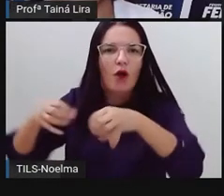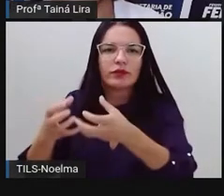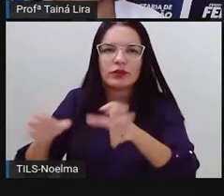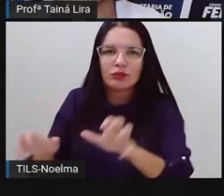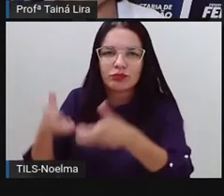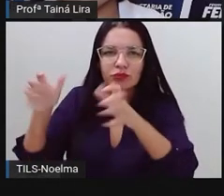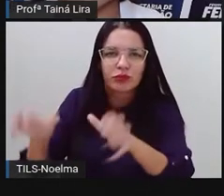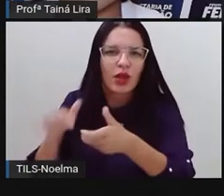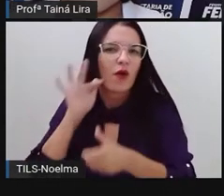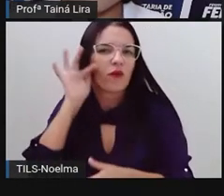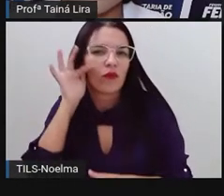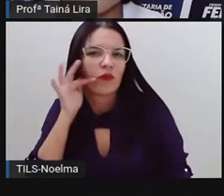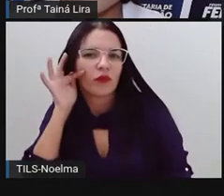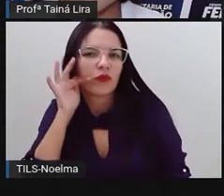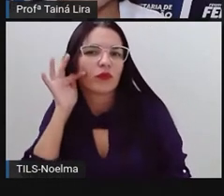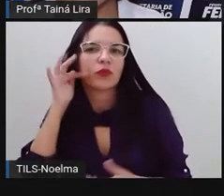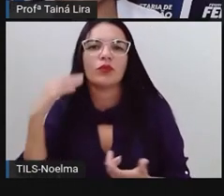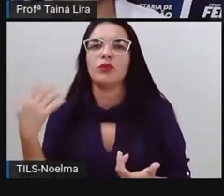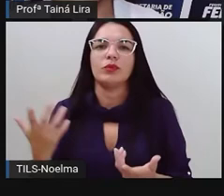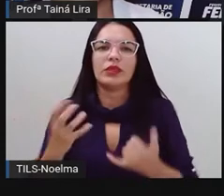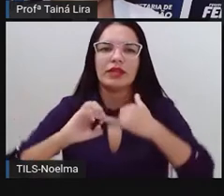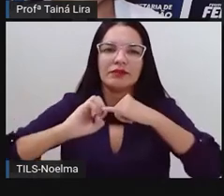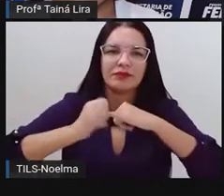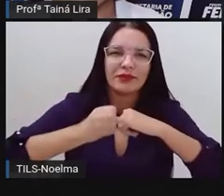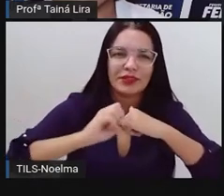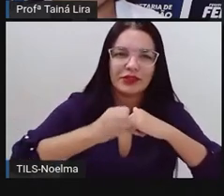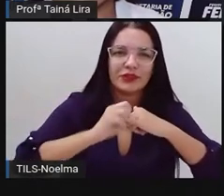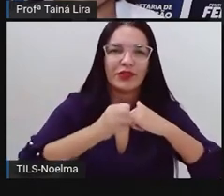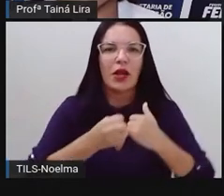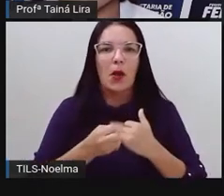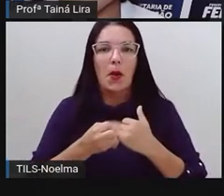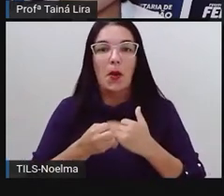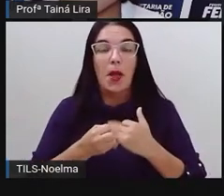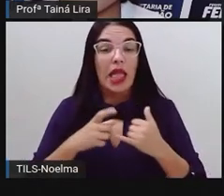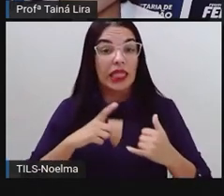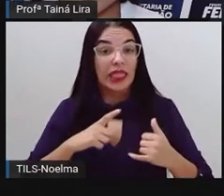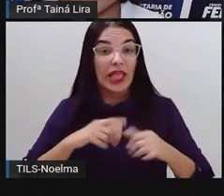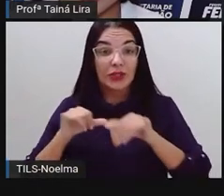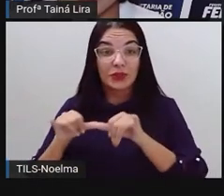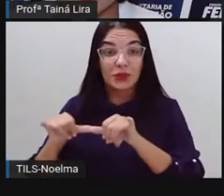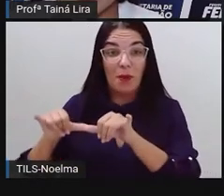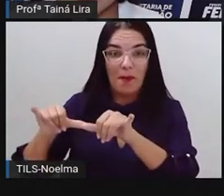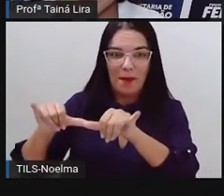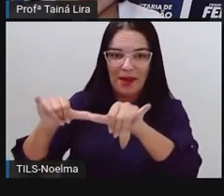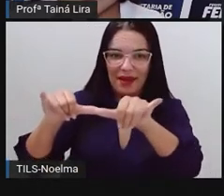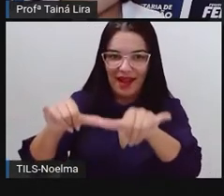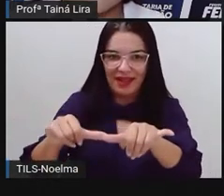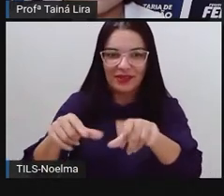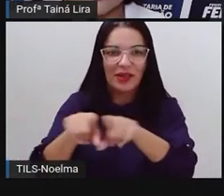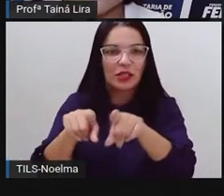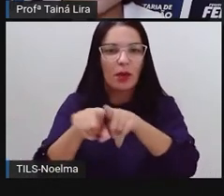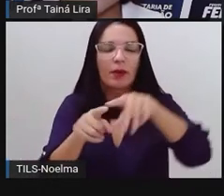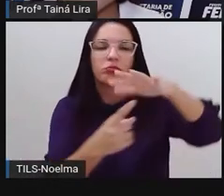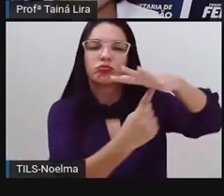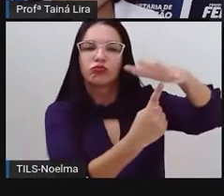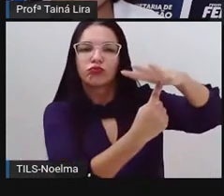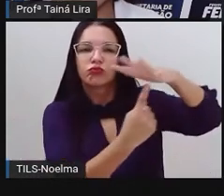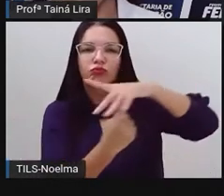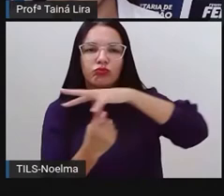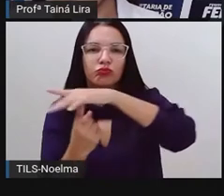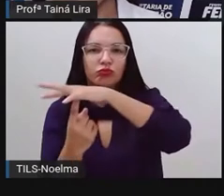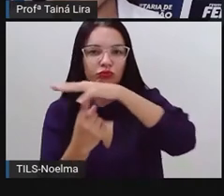supermercados feiras livres e pelos vendedores ambulantes vendem da zona rural assim como